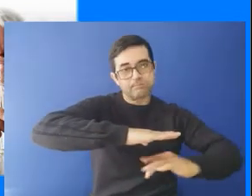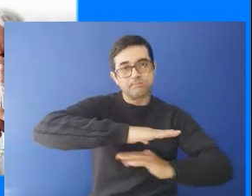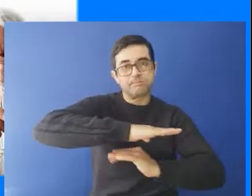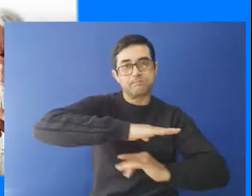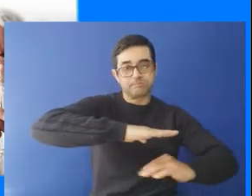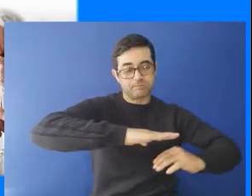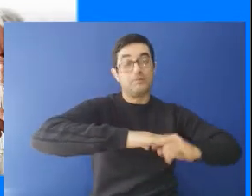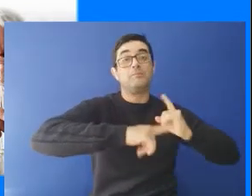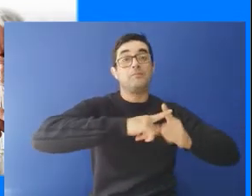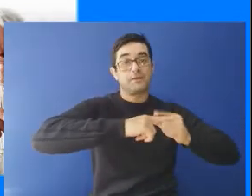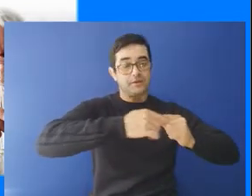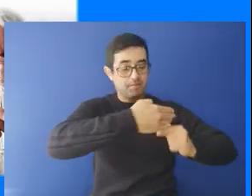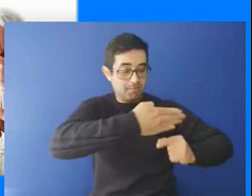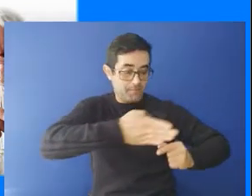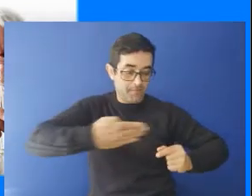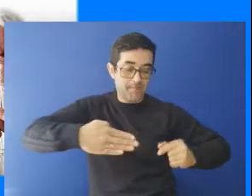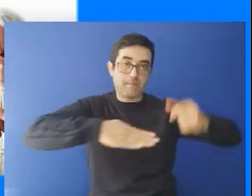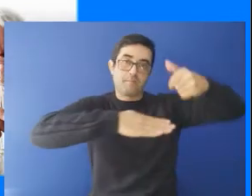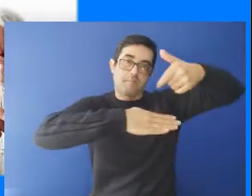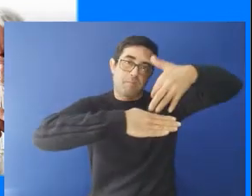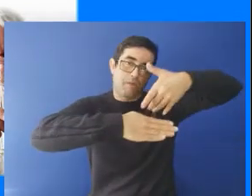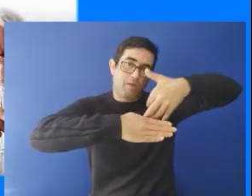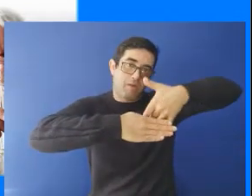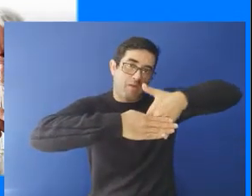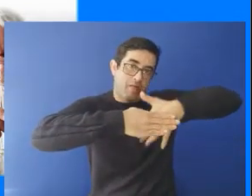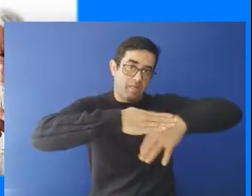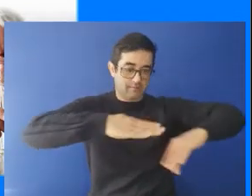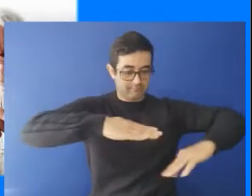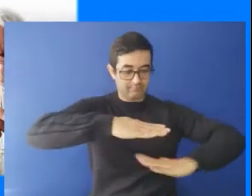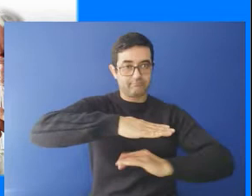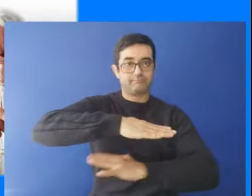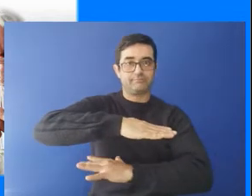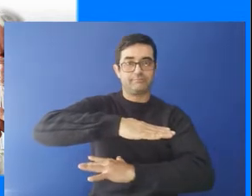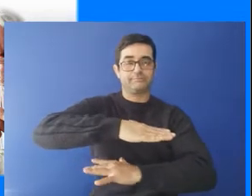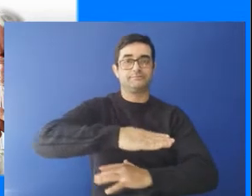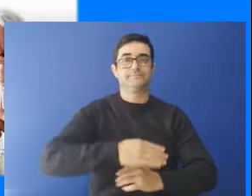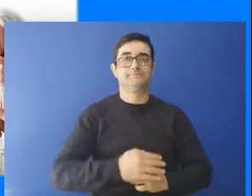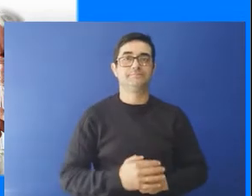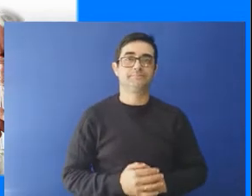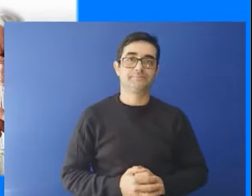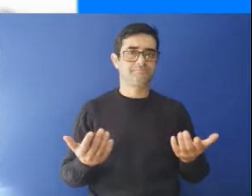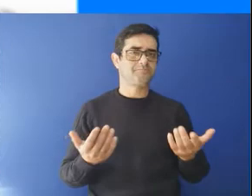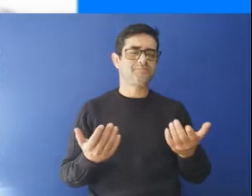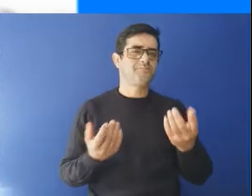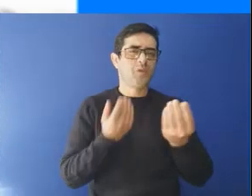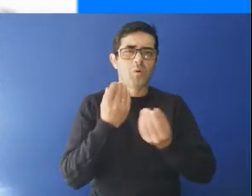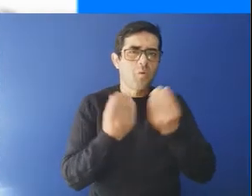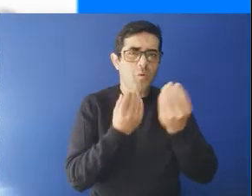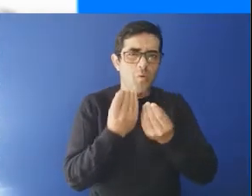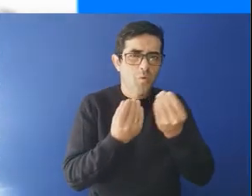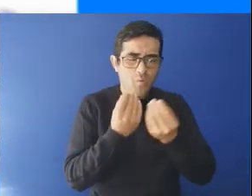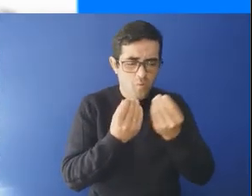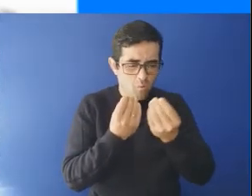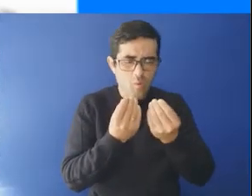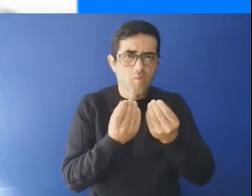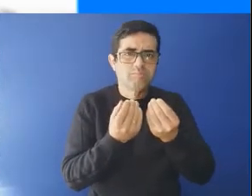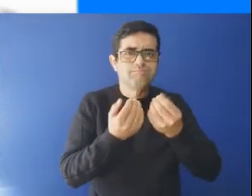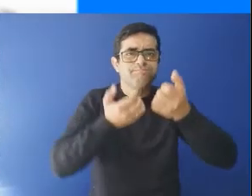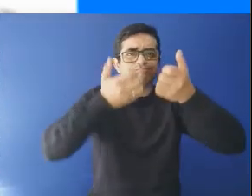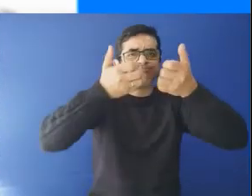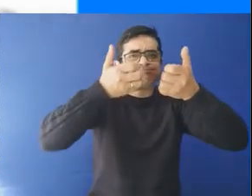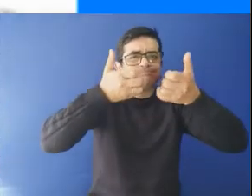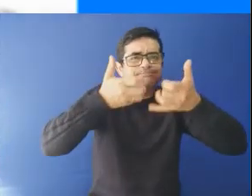essas fissuras que a rocha apresenta. Ok? Bom, nós podemos classificar o solo de